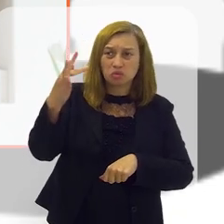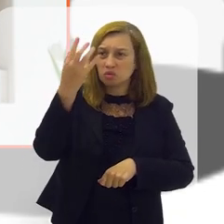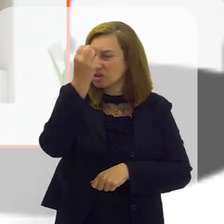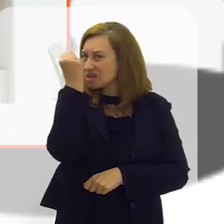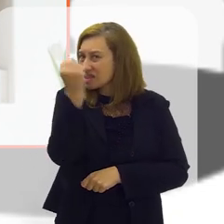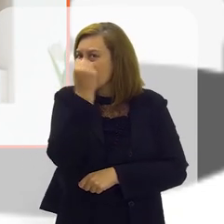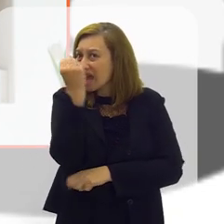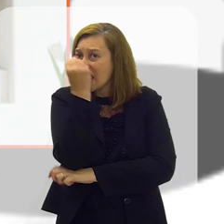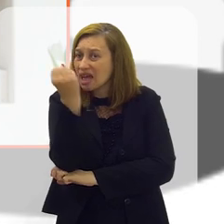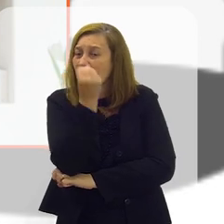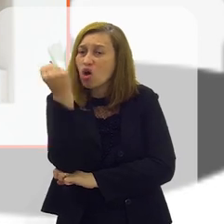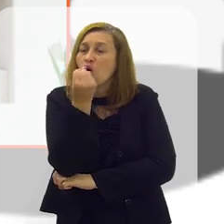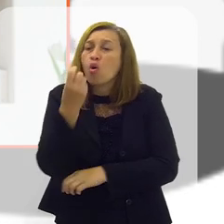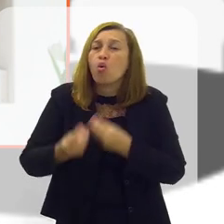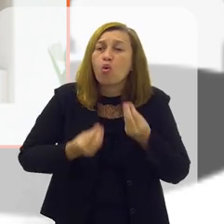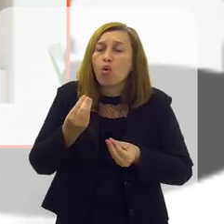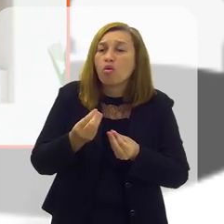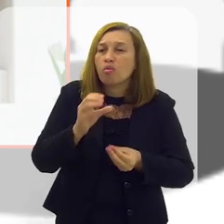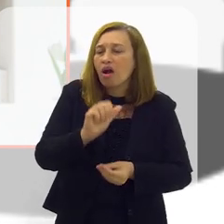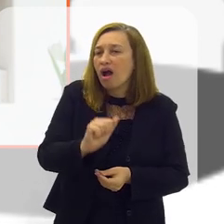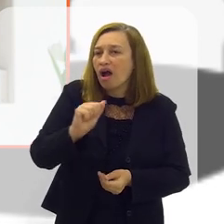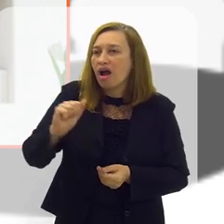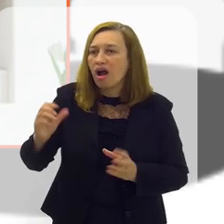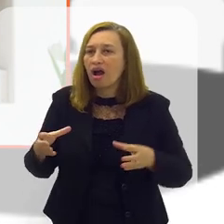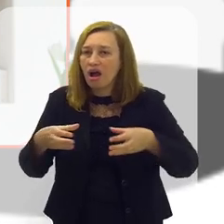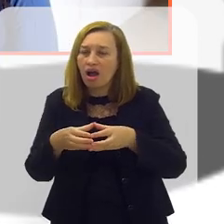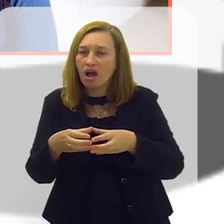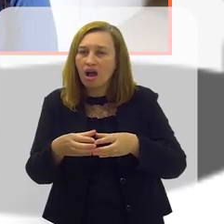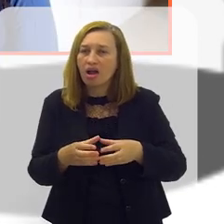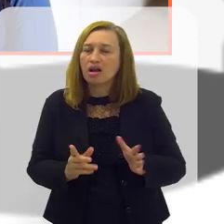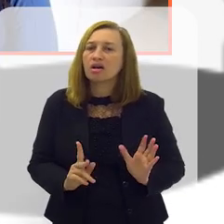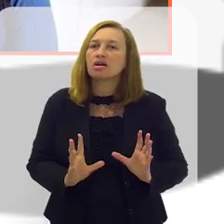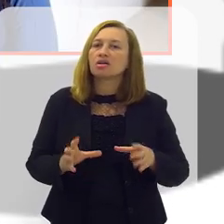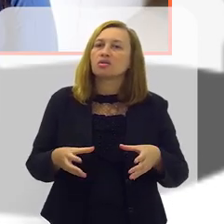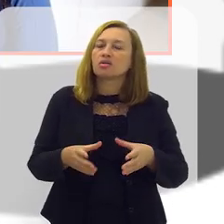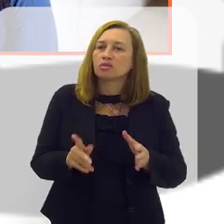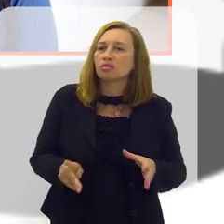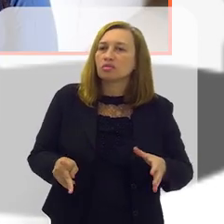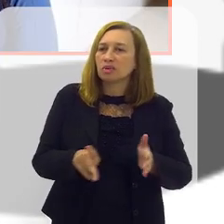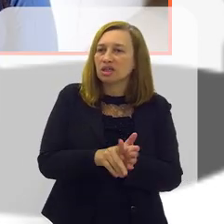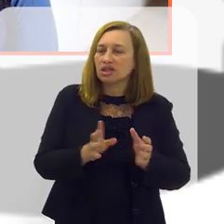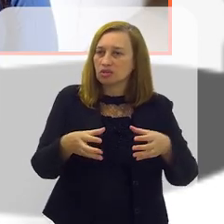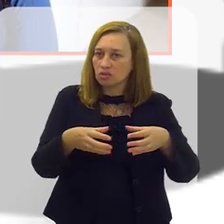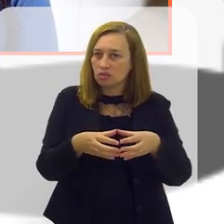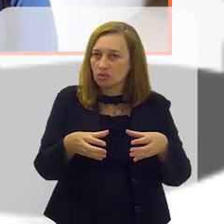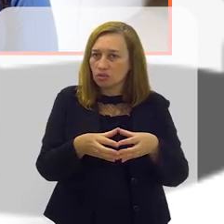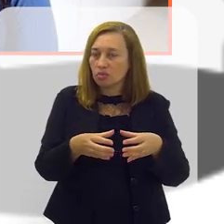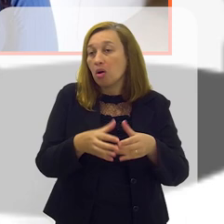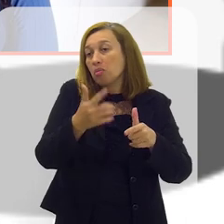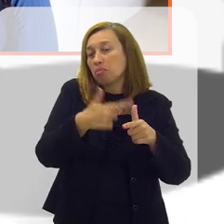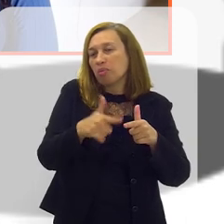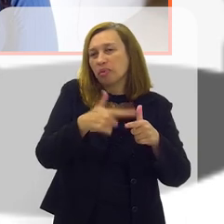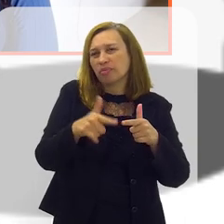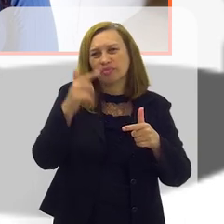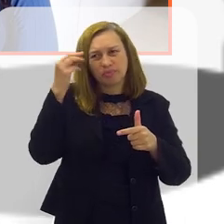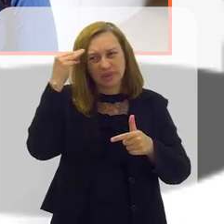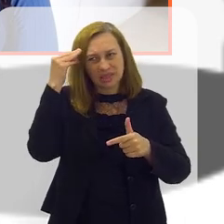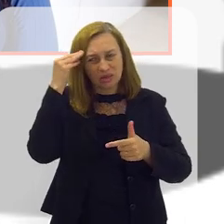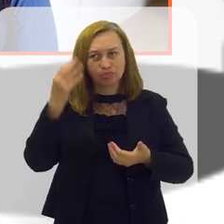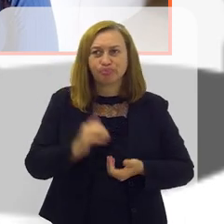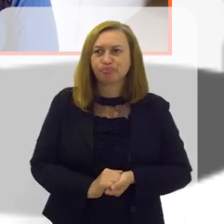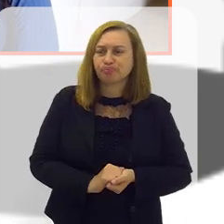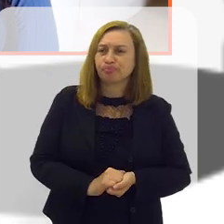graves, como que o AA lida com os seus membros que tenham eventualmente algum tipo de problema